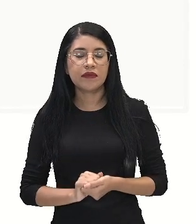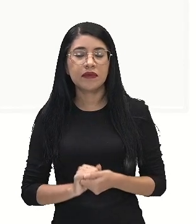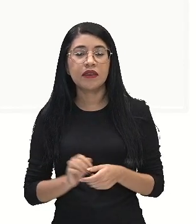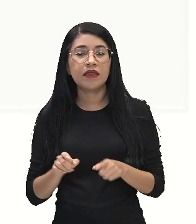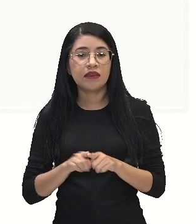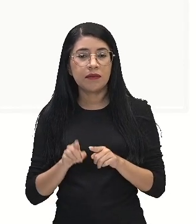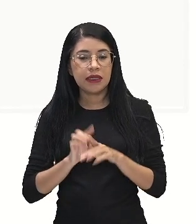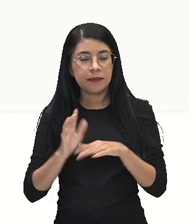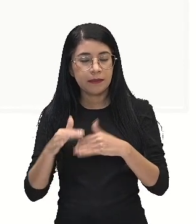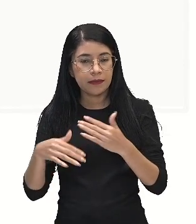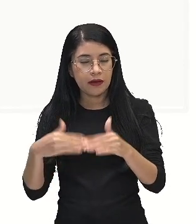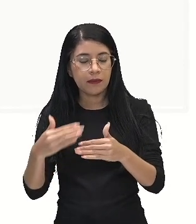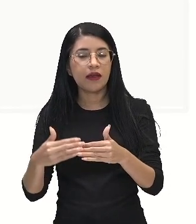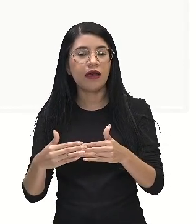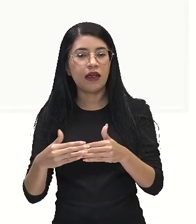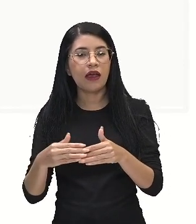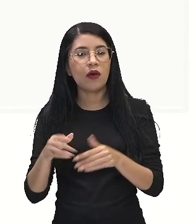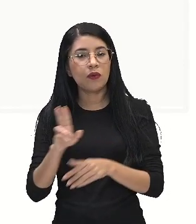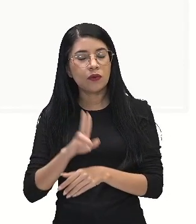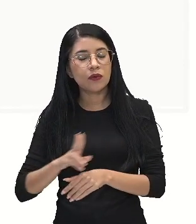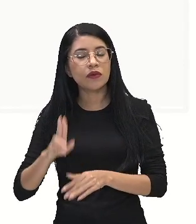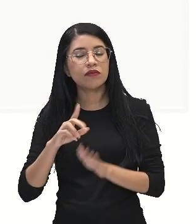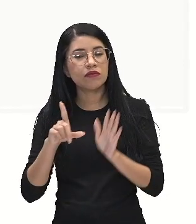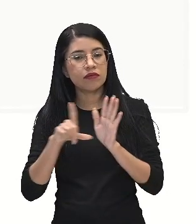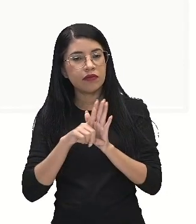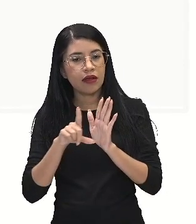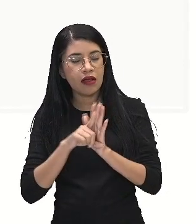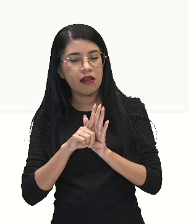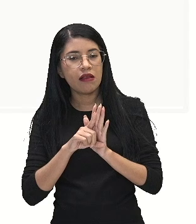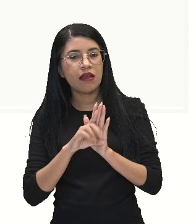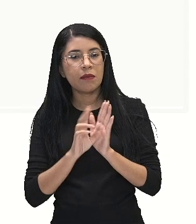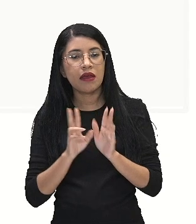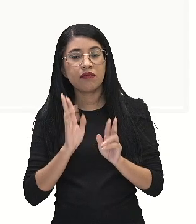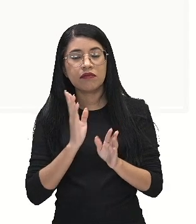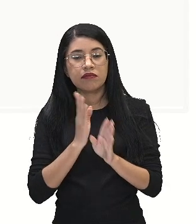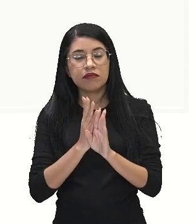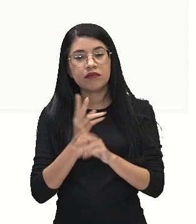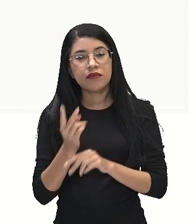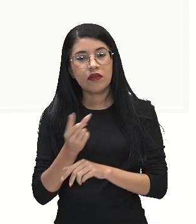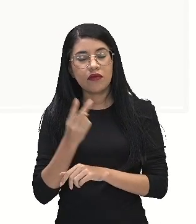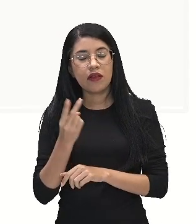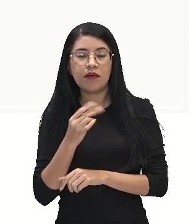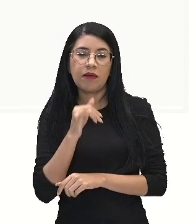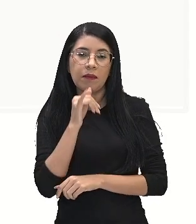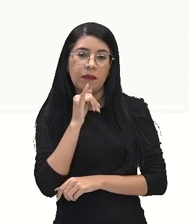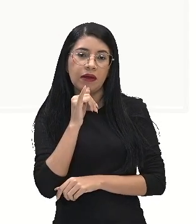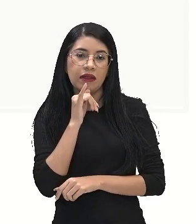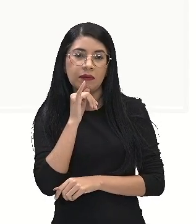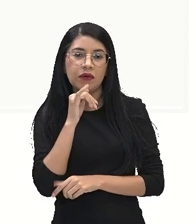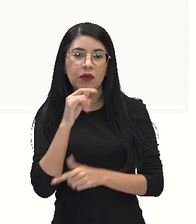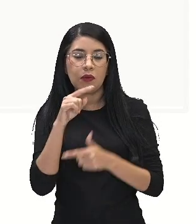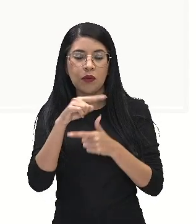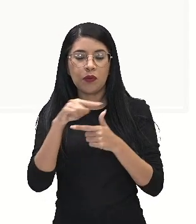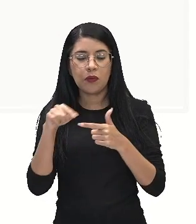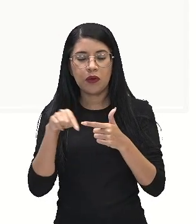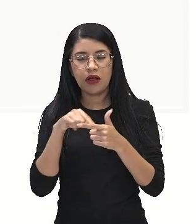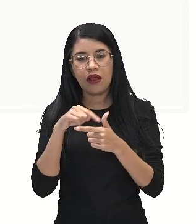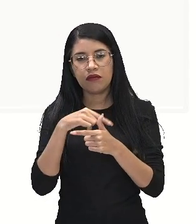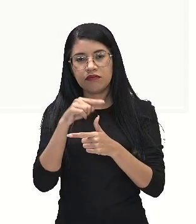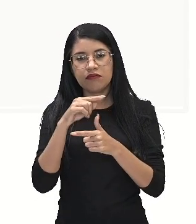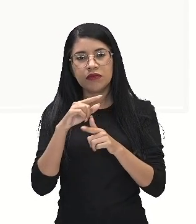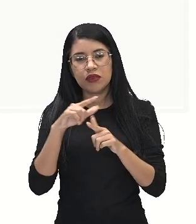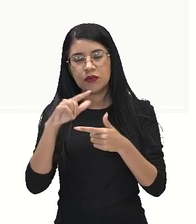trabalhar a lei dos cossenos para determinar, por exemplo, né, o terceiro lado de um triângulo